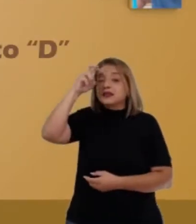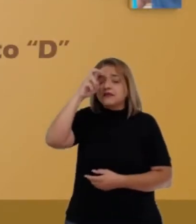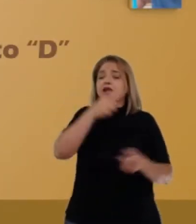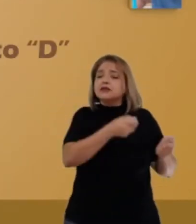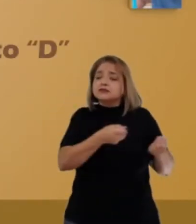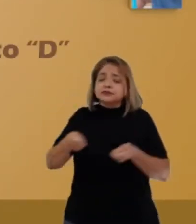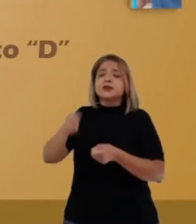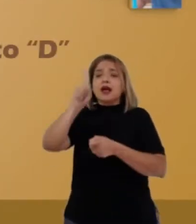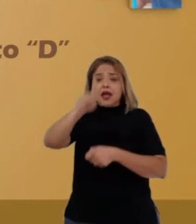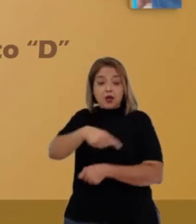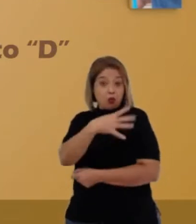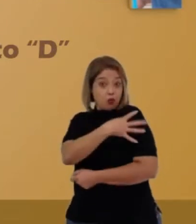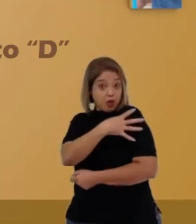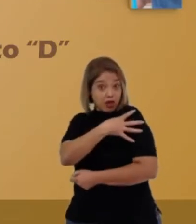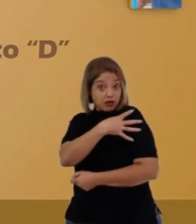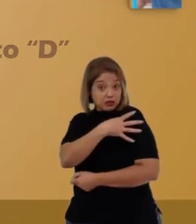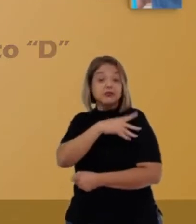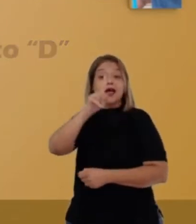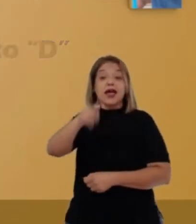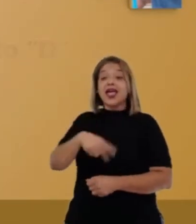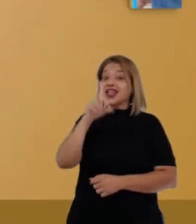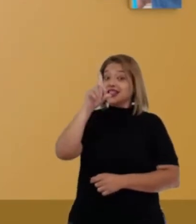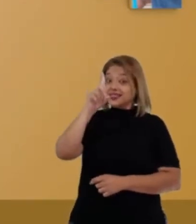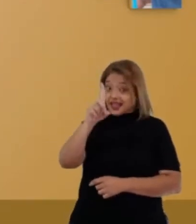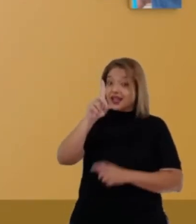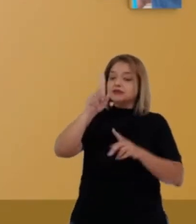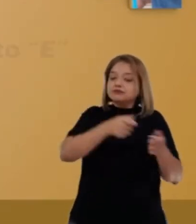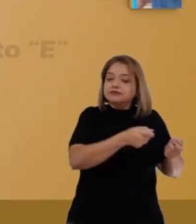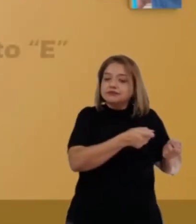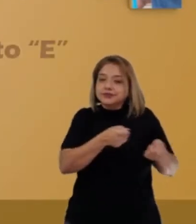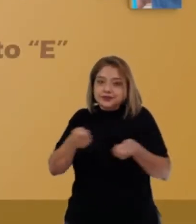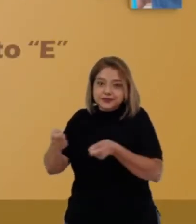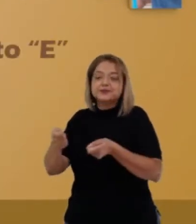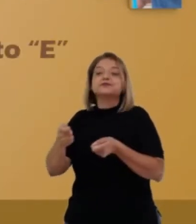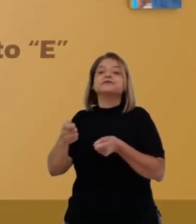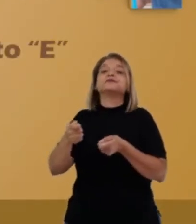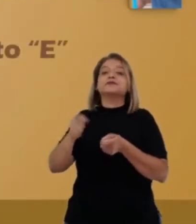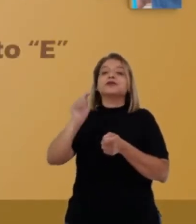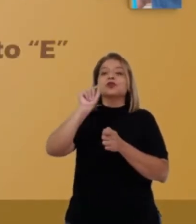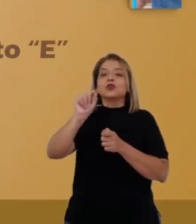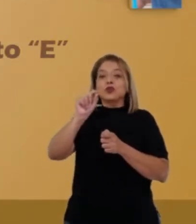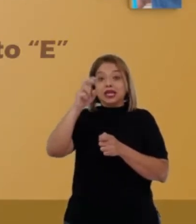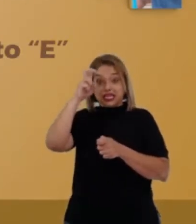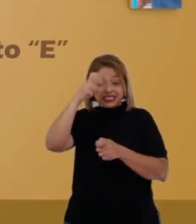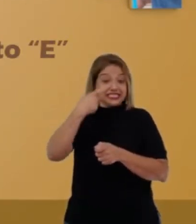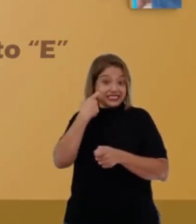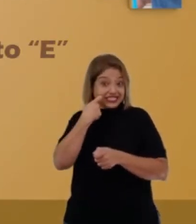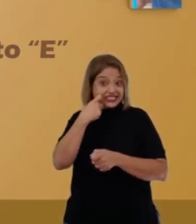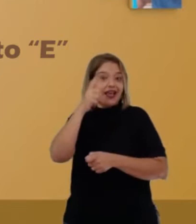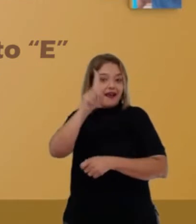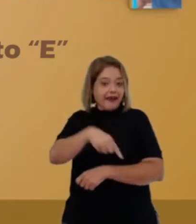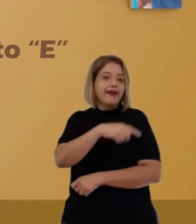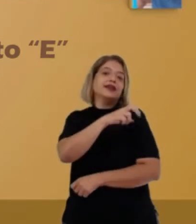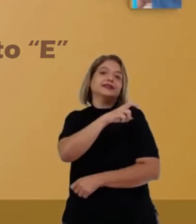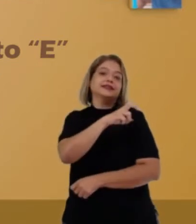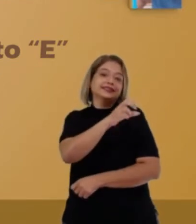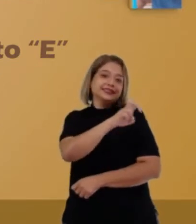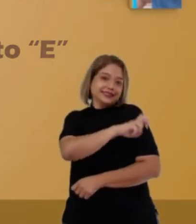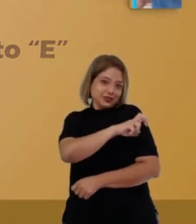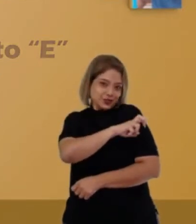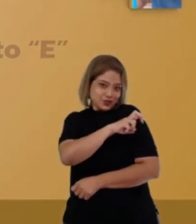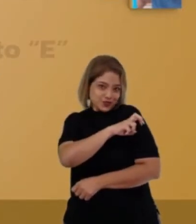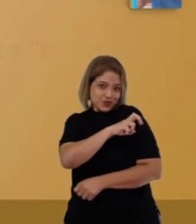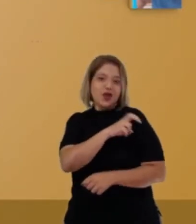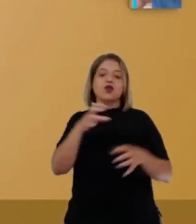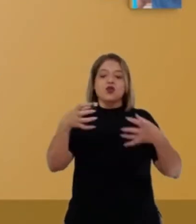dia reservado para o quarto ano, agrupamento D. E às sextas-feiras, o dia reservado para o quinto ano, agrupamento E, sempre